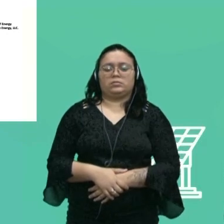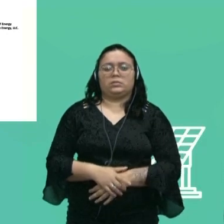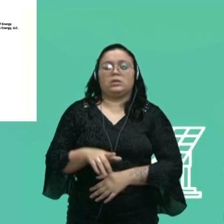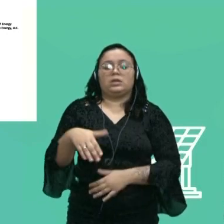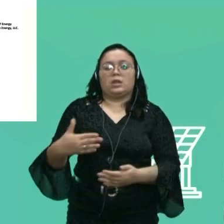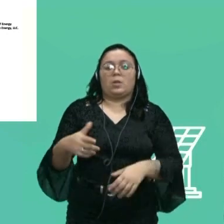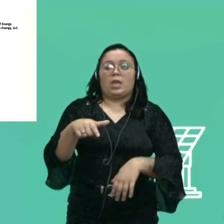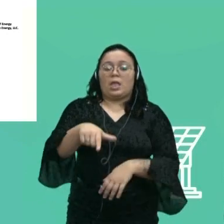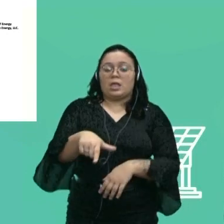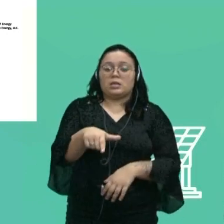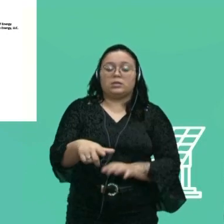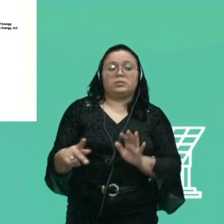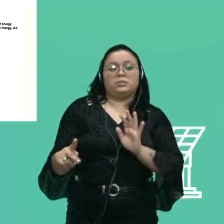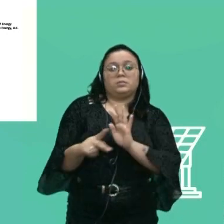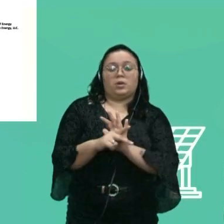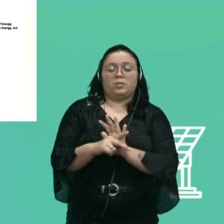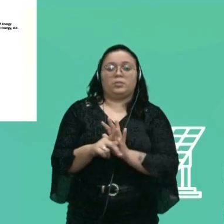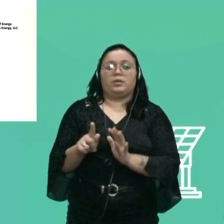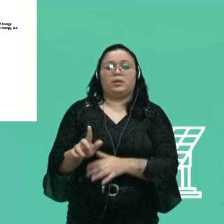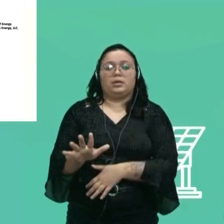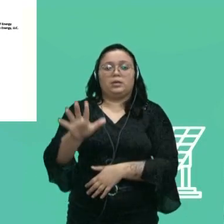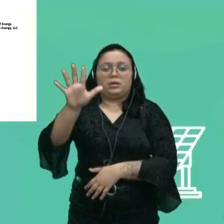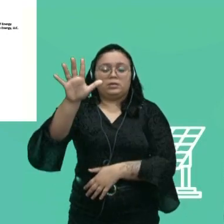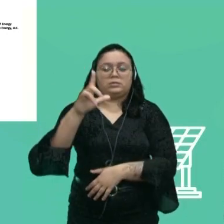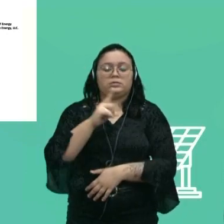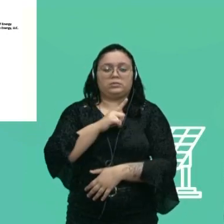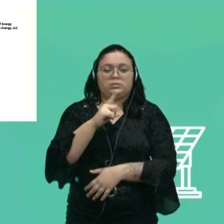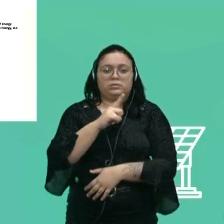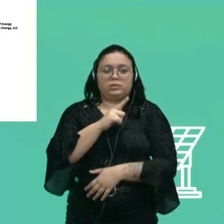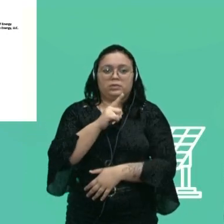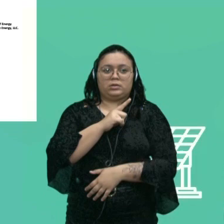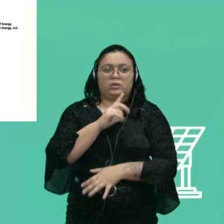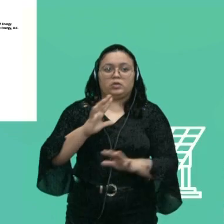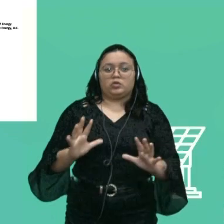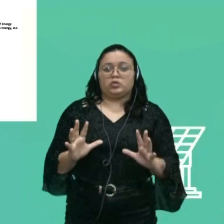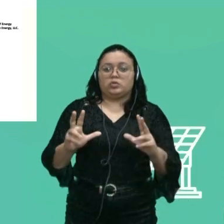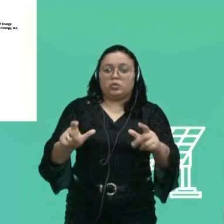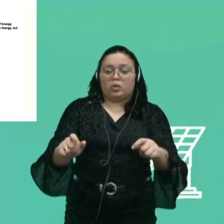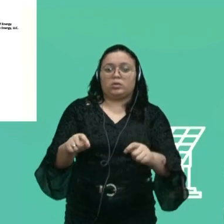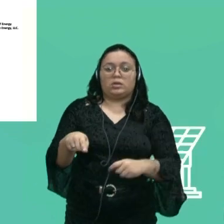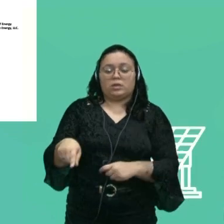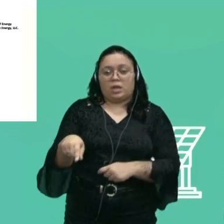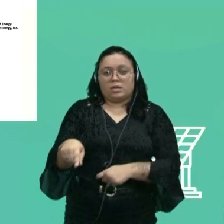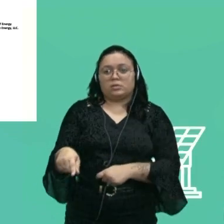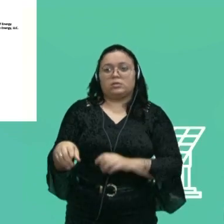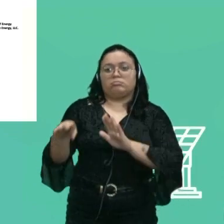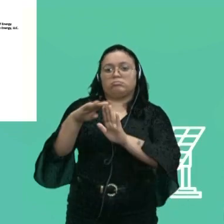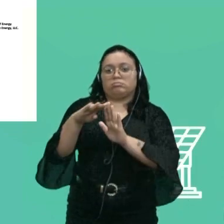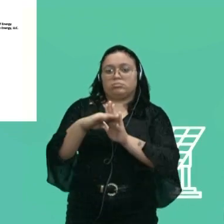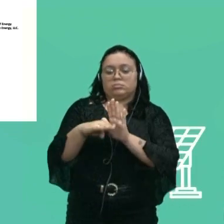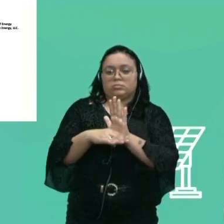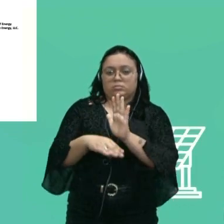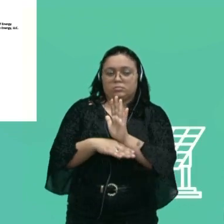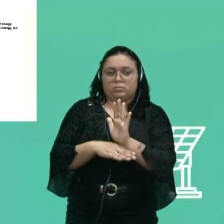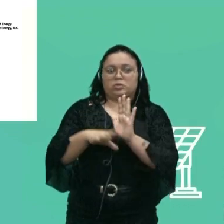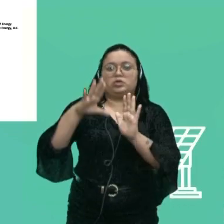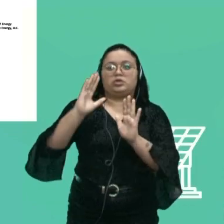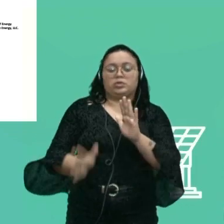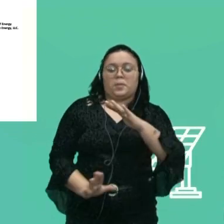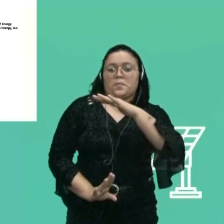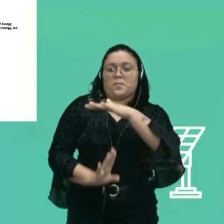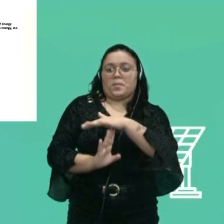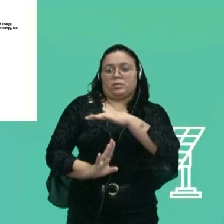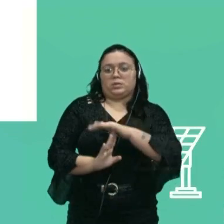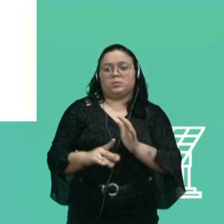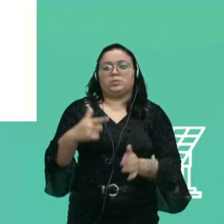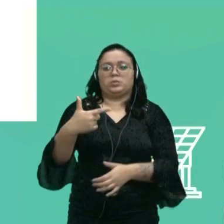tanques para gás natural veicular em aço liga, todas as normas prevêem para esses tanques um limite máximo de